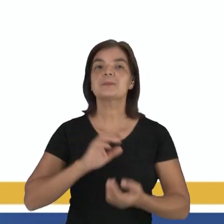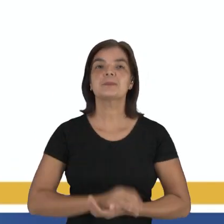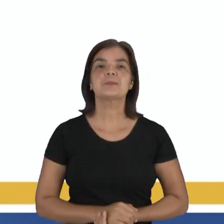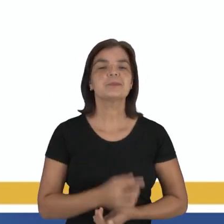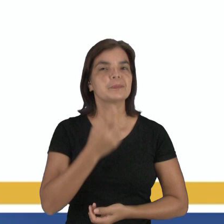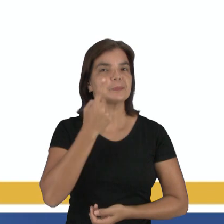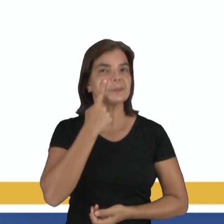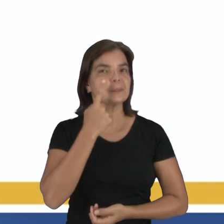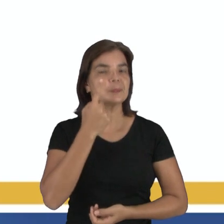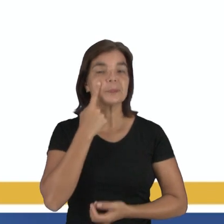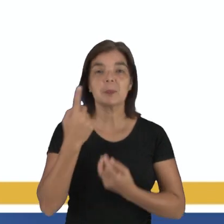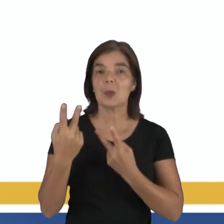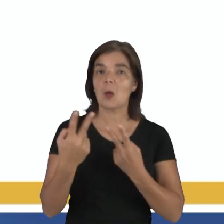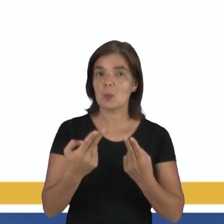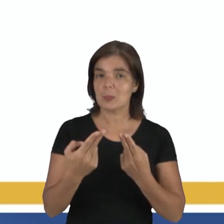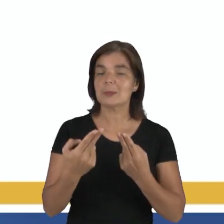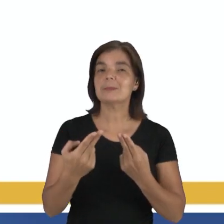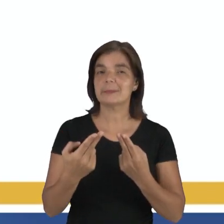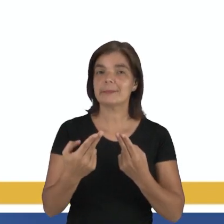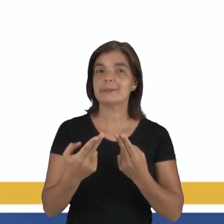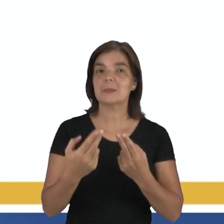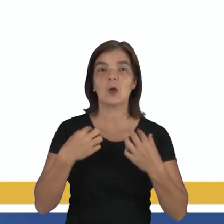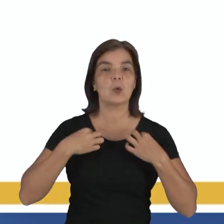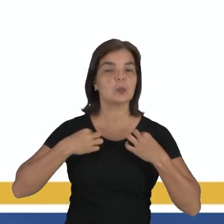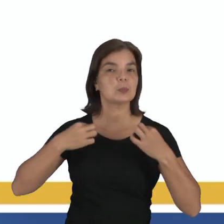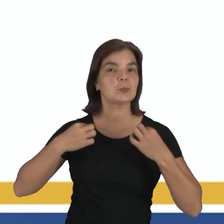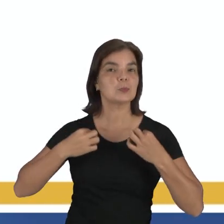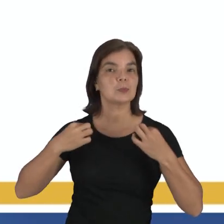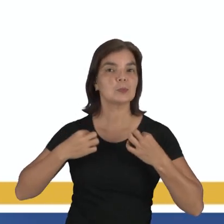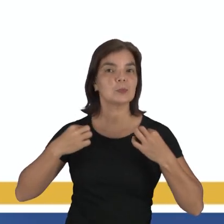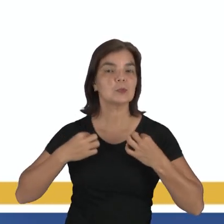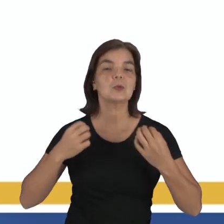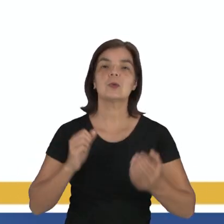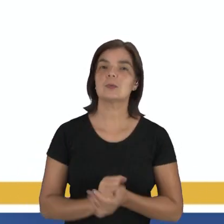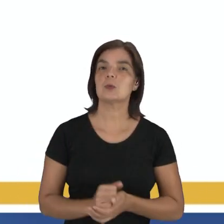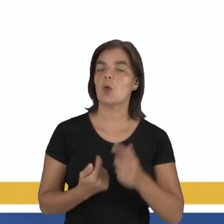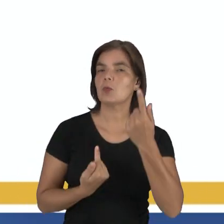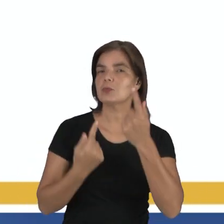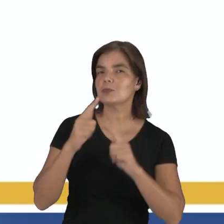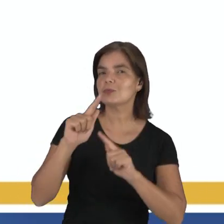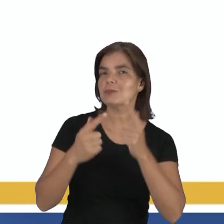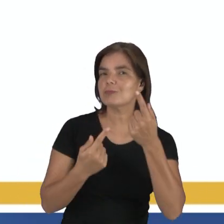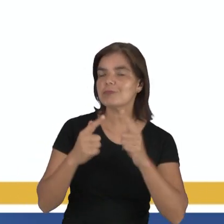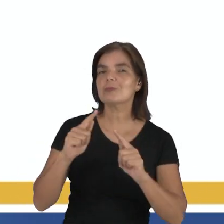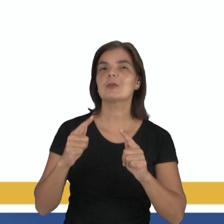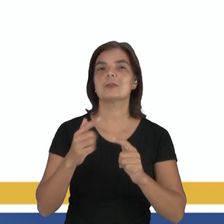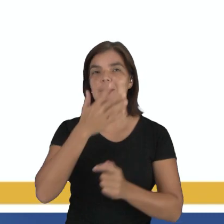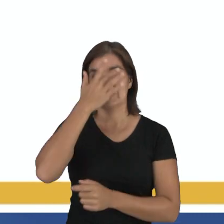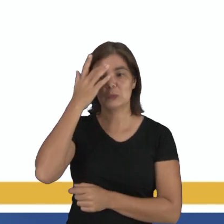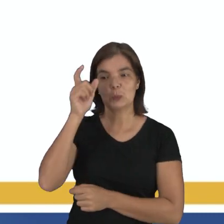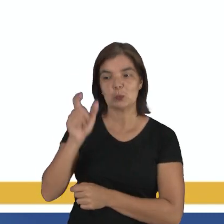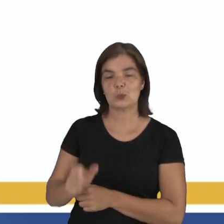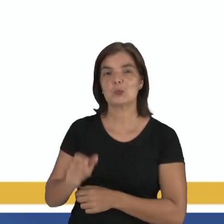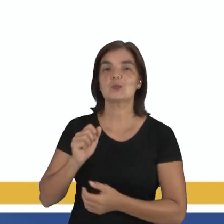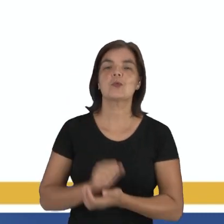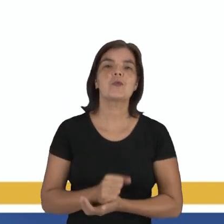2, observem os mesmos elementos, as roupas, os gestos destas